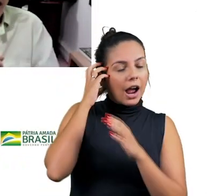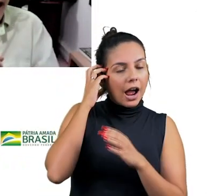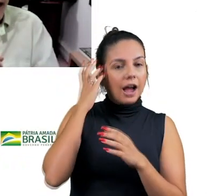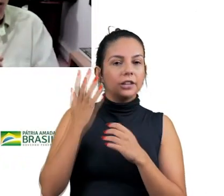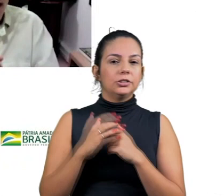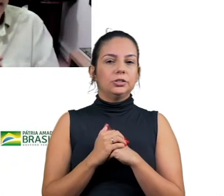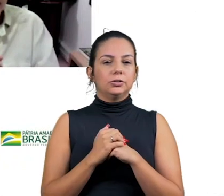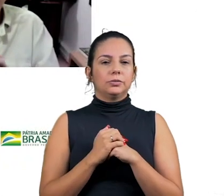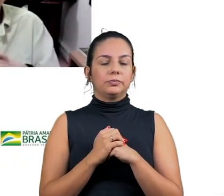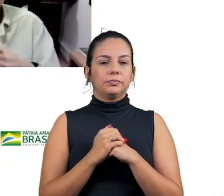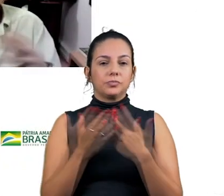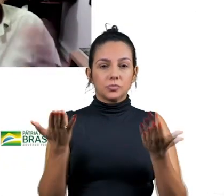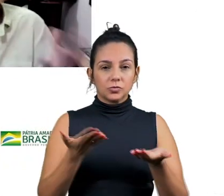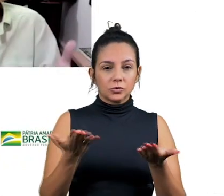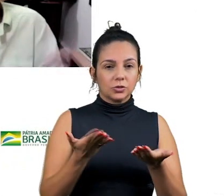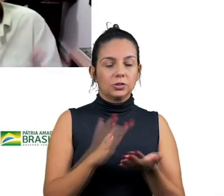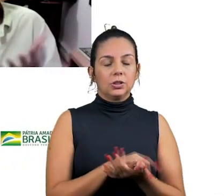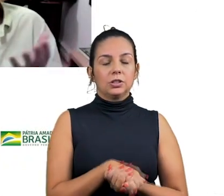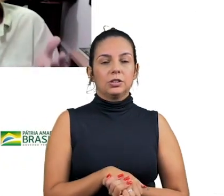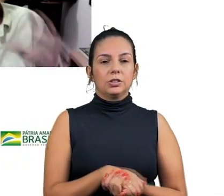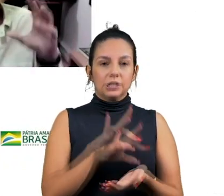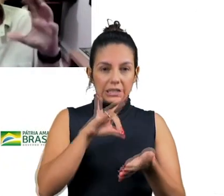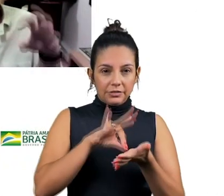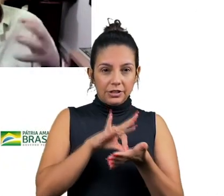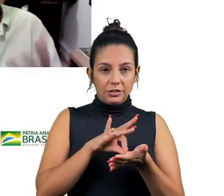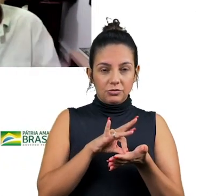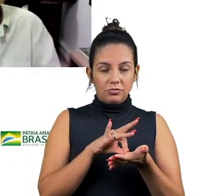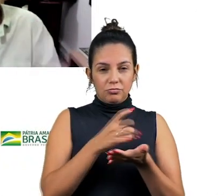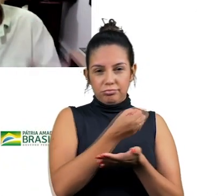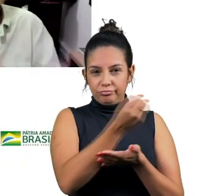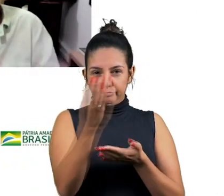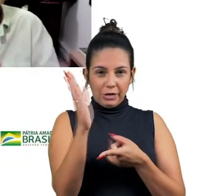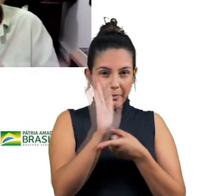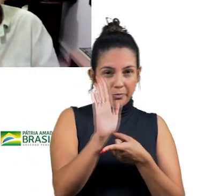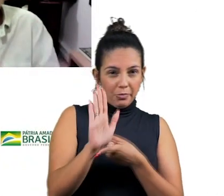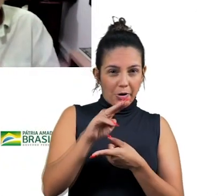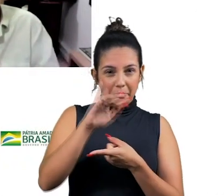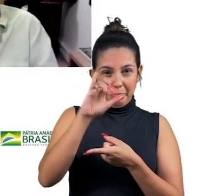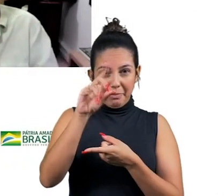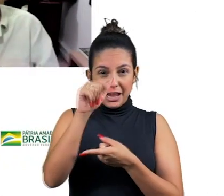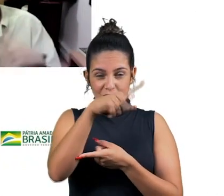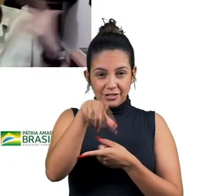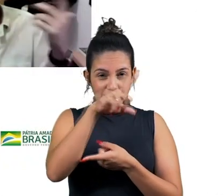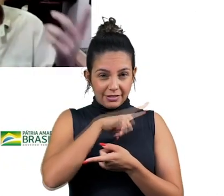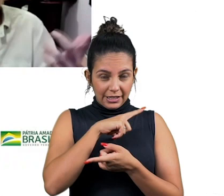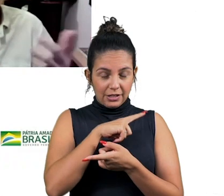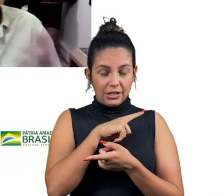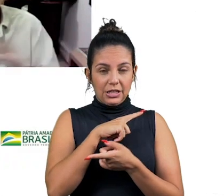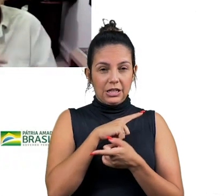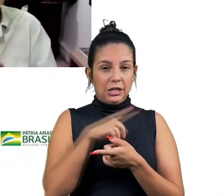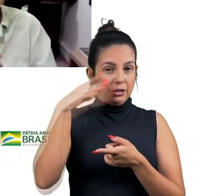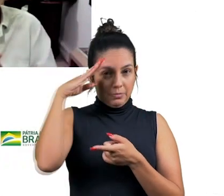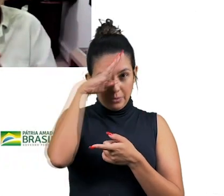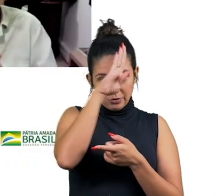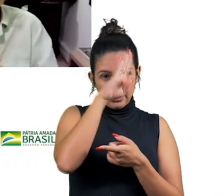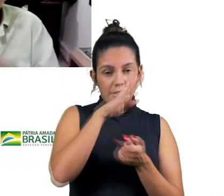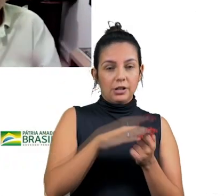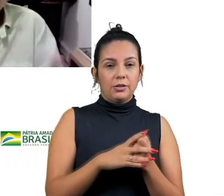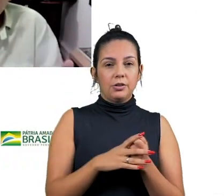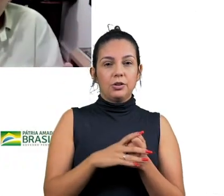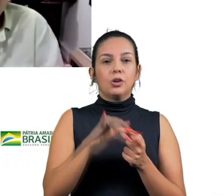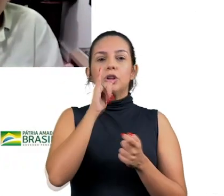na... Agora, na verdade, com a quantidade de apoio de mídia que você tem, e que foi o caso do Bolsonaro, foi o caso do